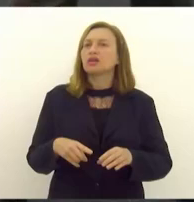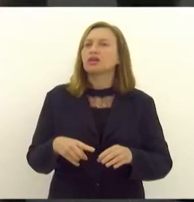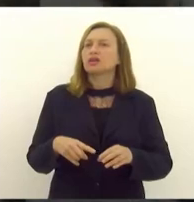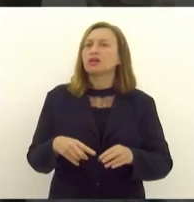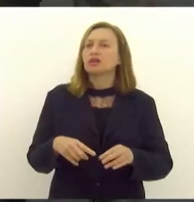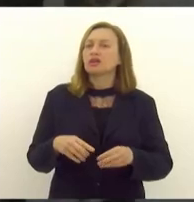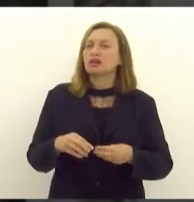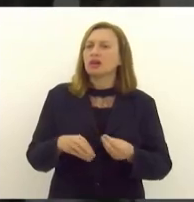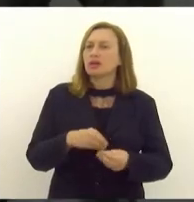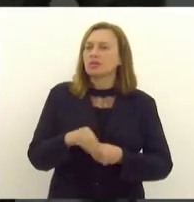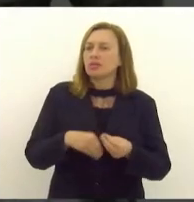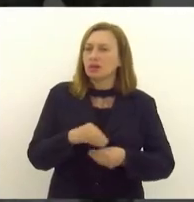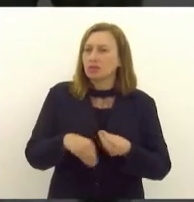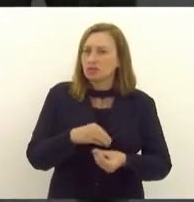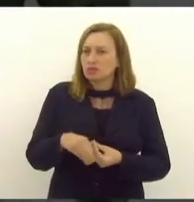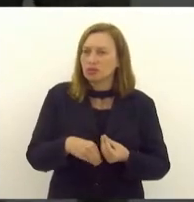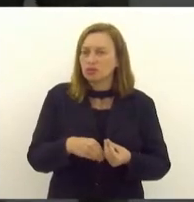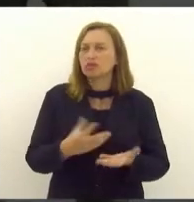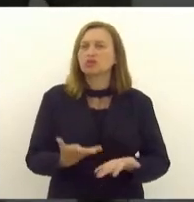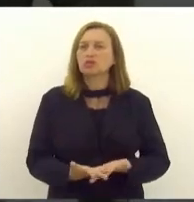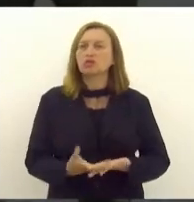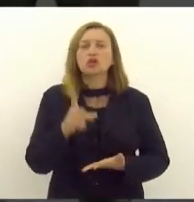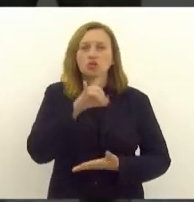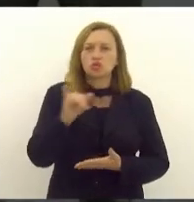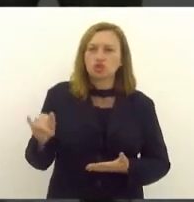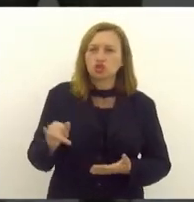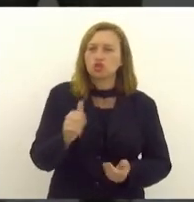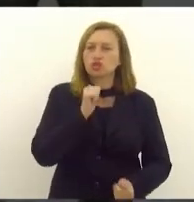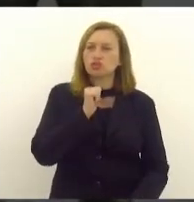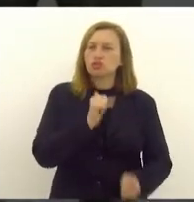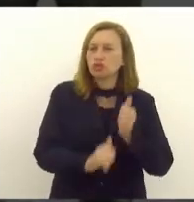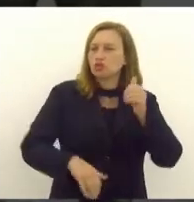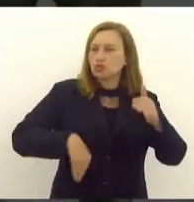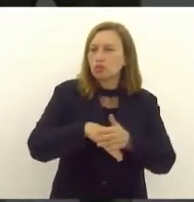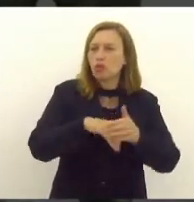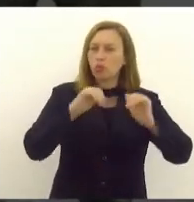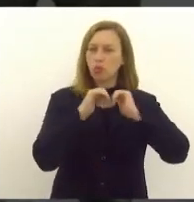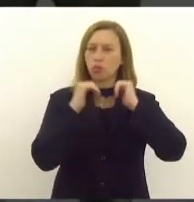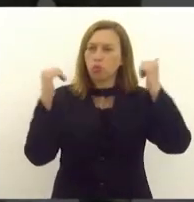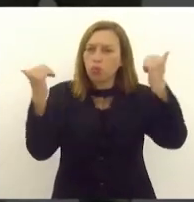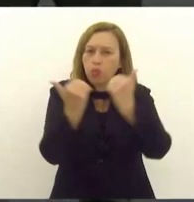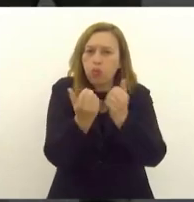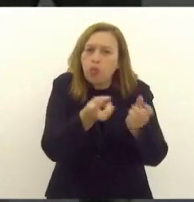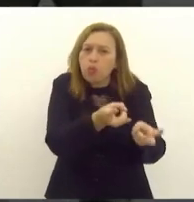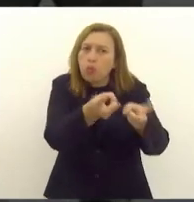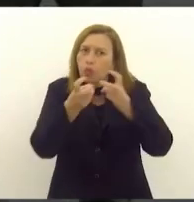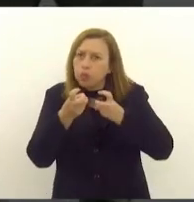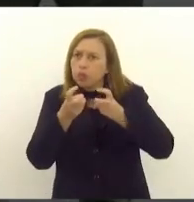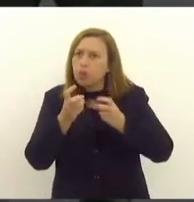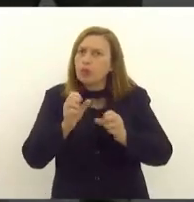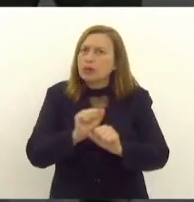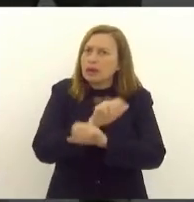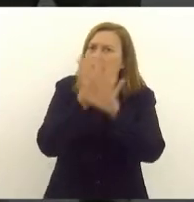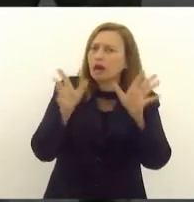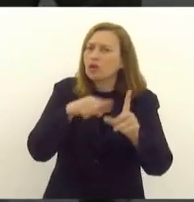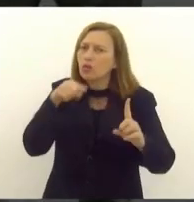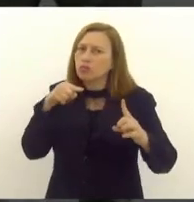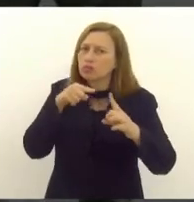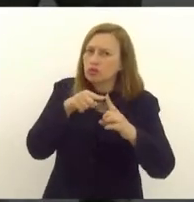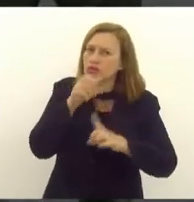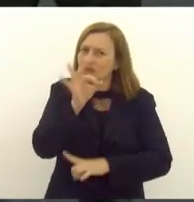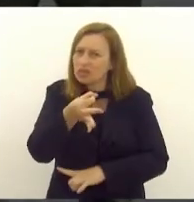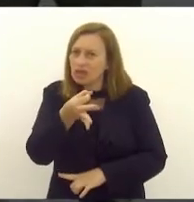momentos da comissão foi justamente num dia de jogo do Maracanã onde a gente percebe de forma muito clara e objetiva